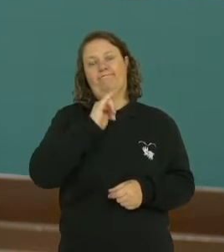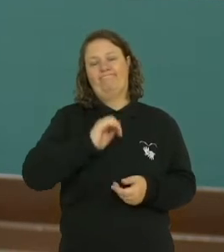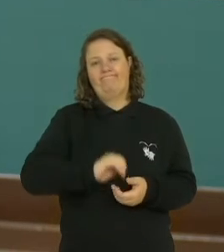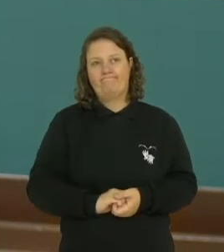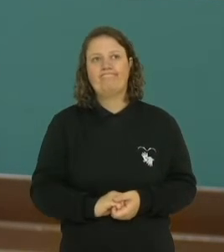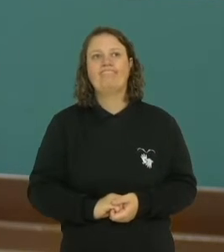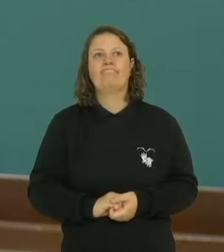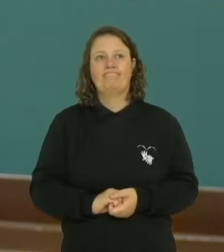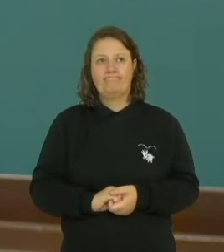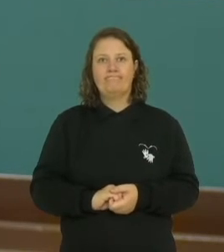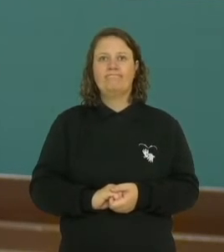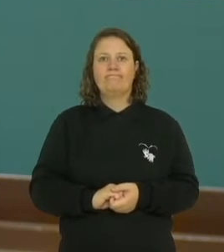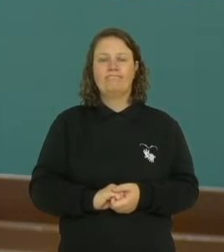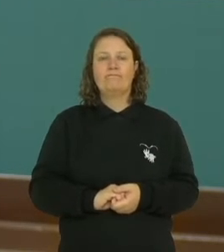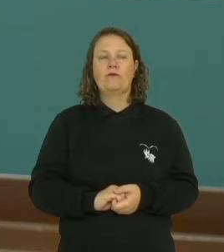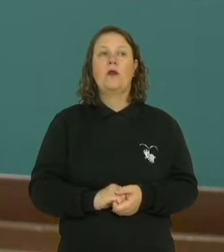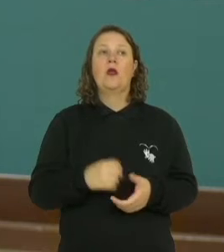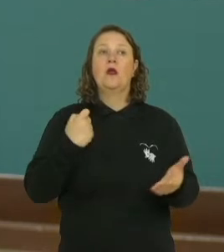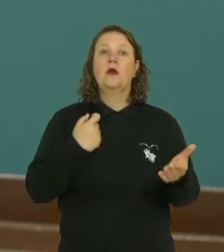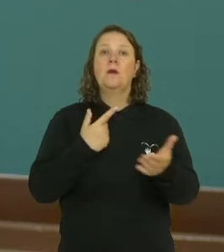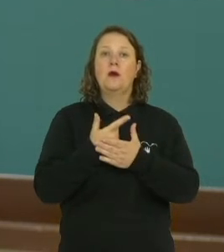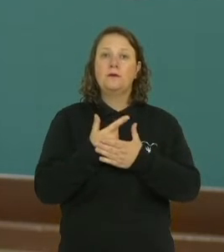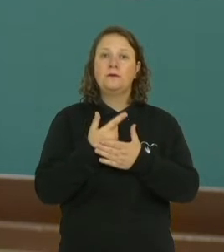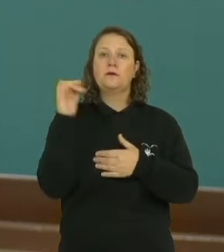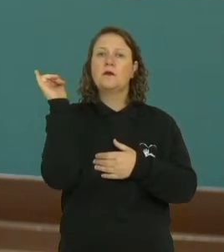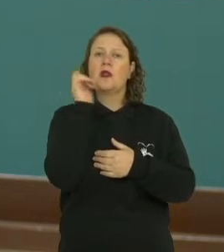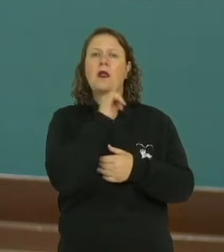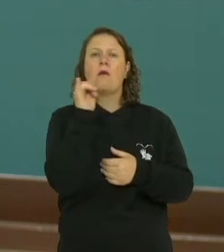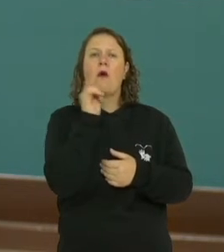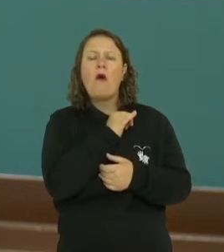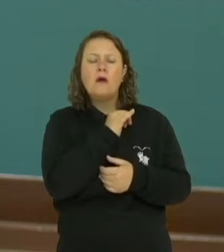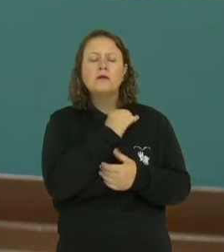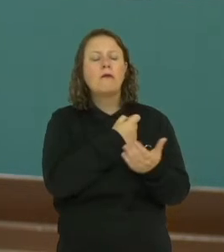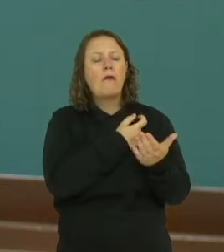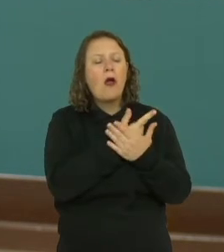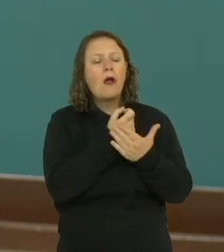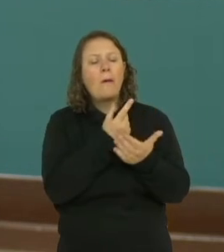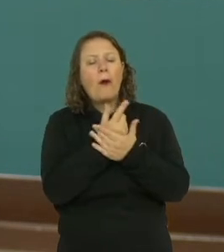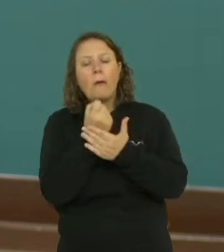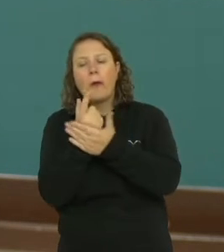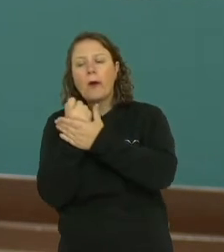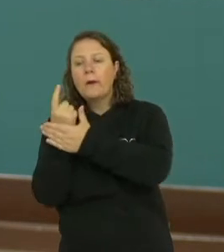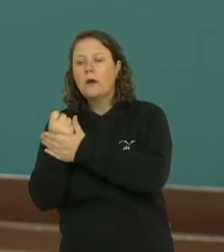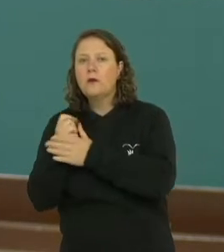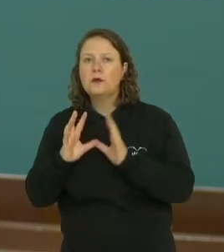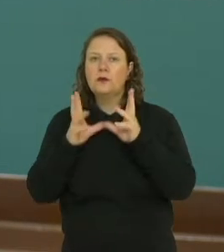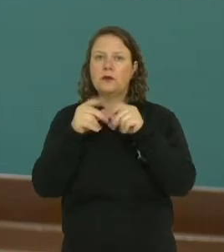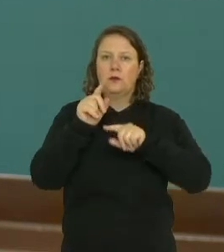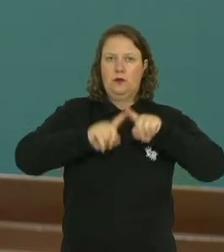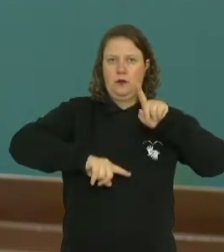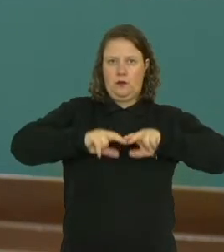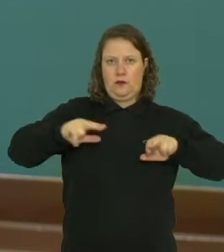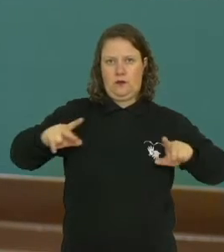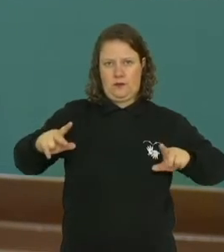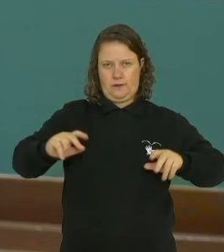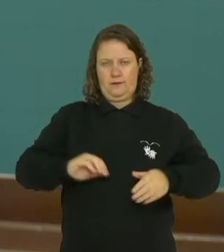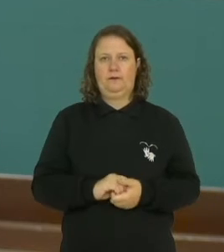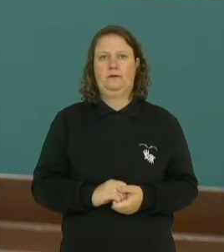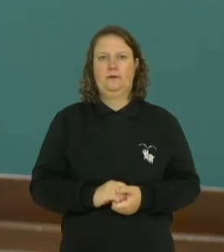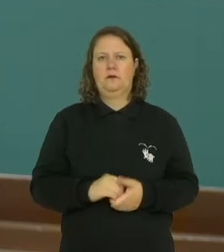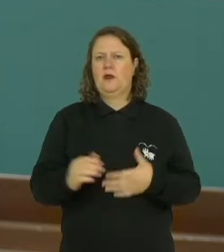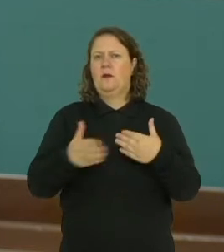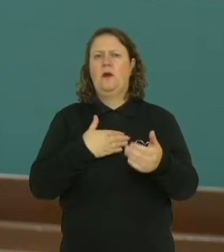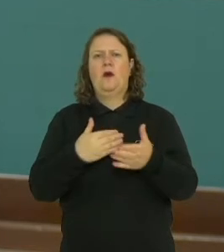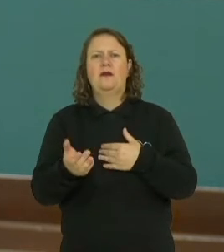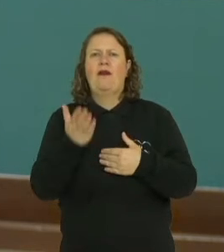ficou lá para o governo. Então a gente paga imposto, na verdade, em tudo que a gente consome, né? Qualquer produto,